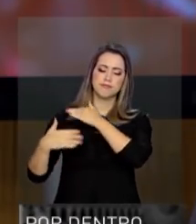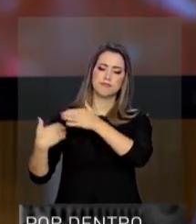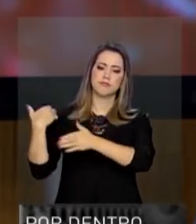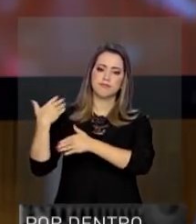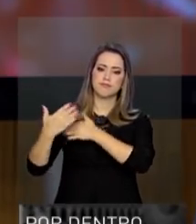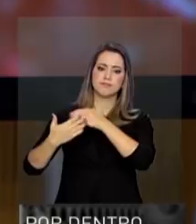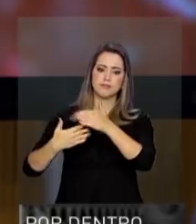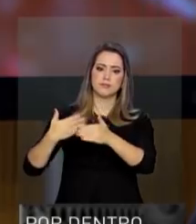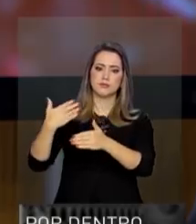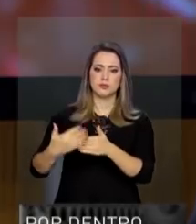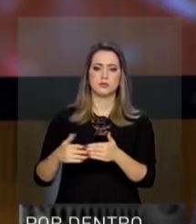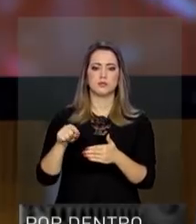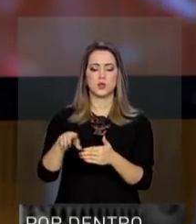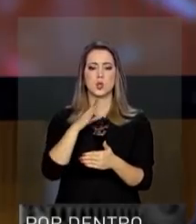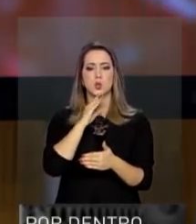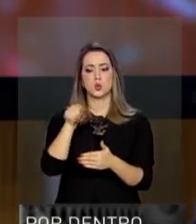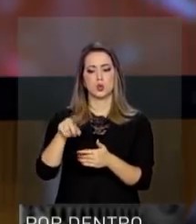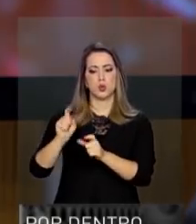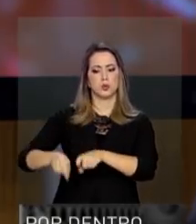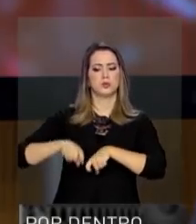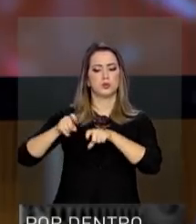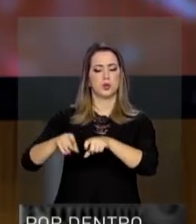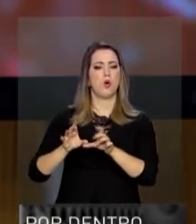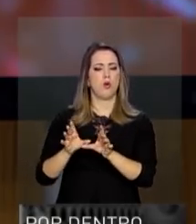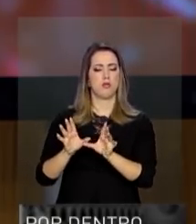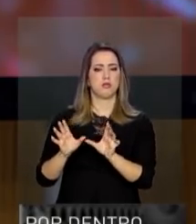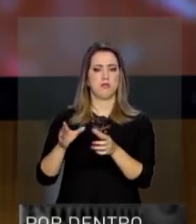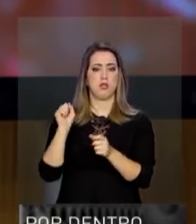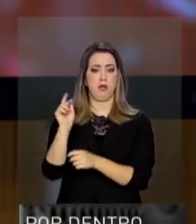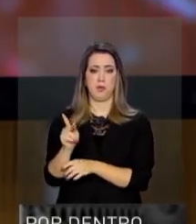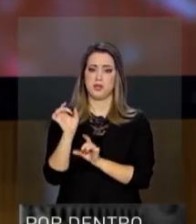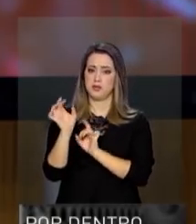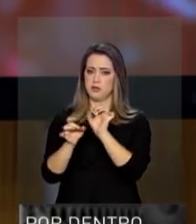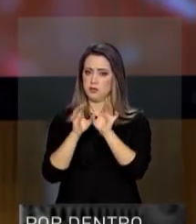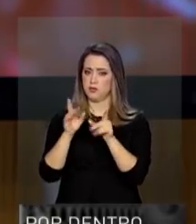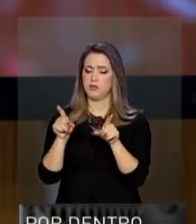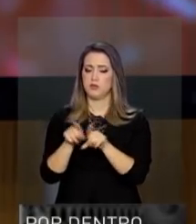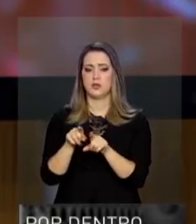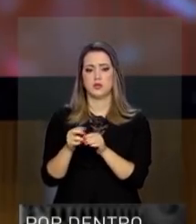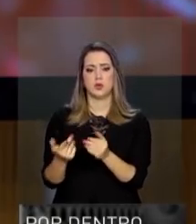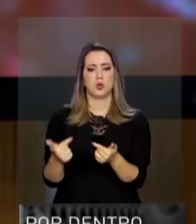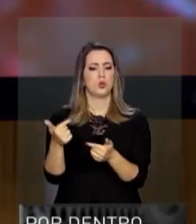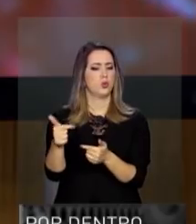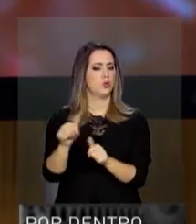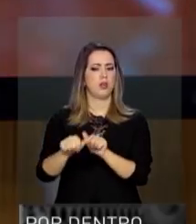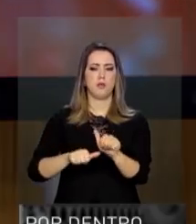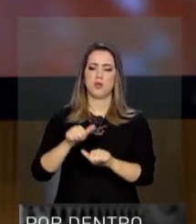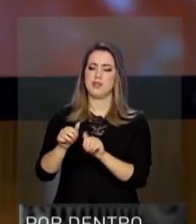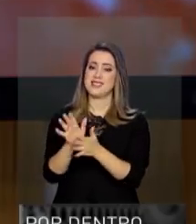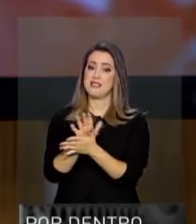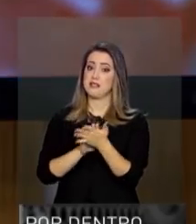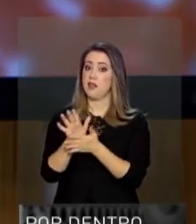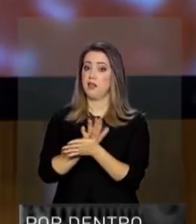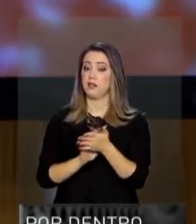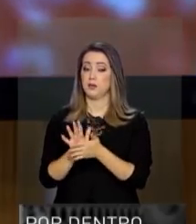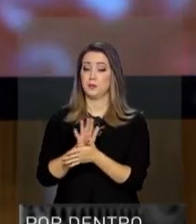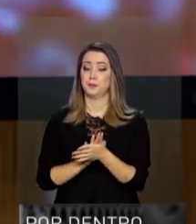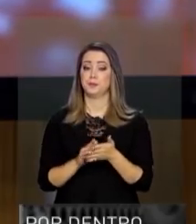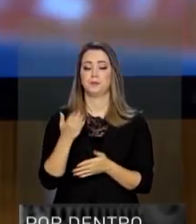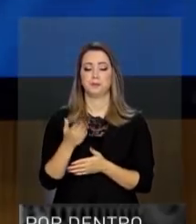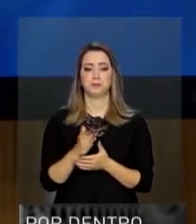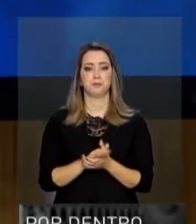de reconhecimento de aposentadoria especial. E isso continua igual ao trabalhador rural. Nenhum tipo deles vai ser alterado